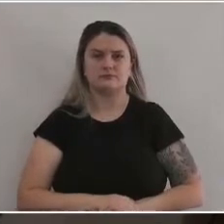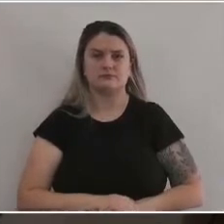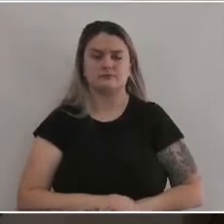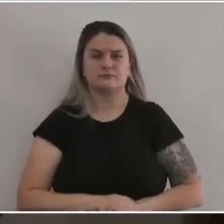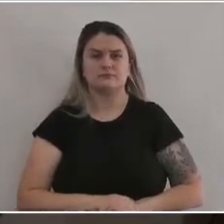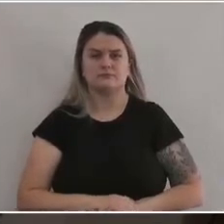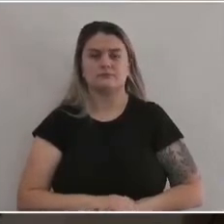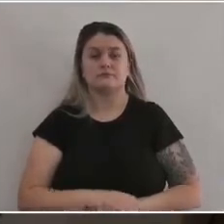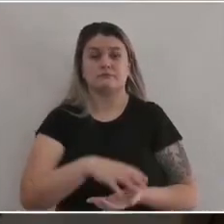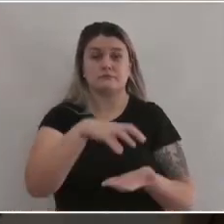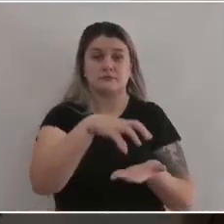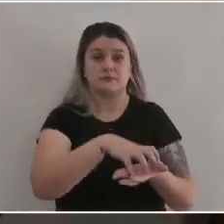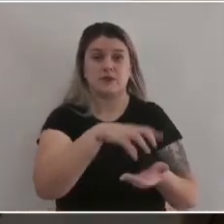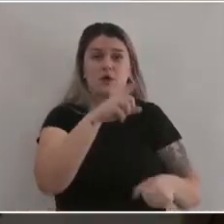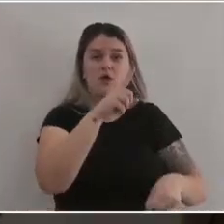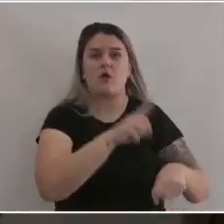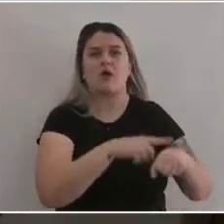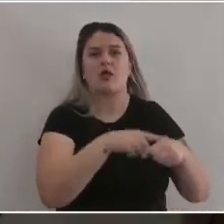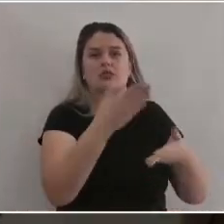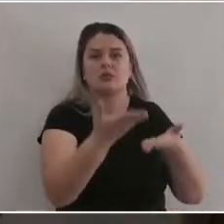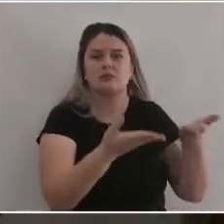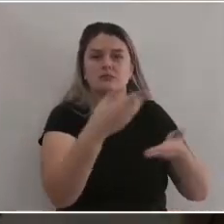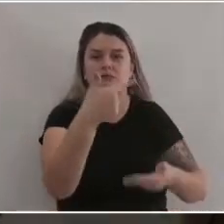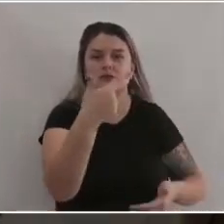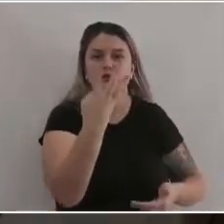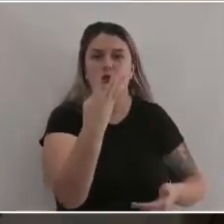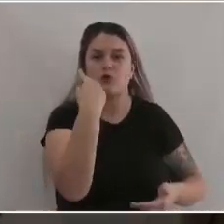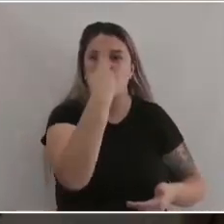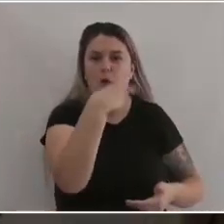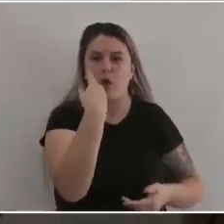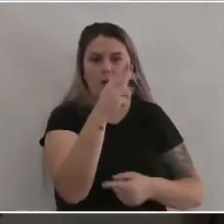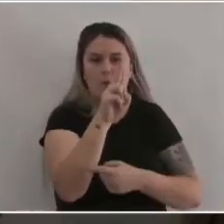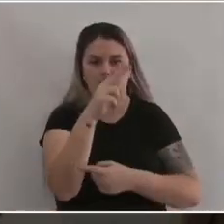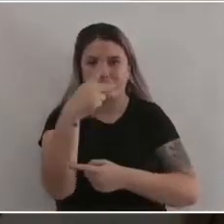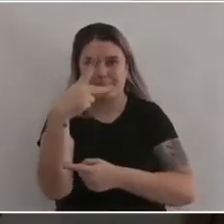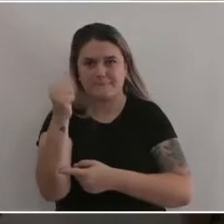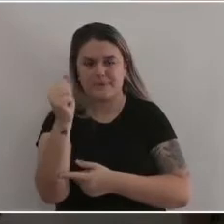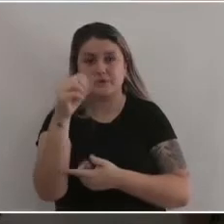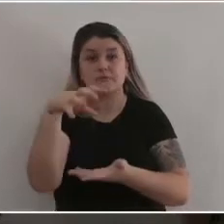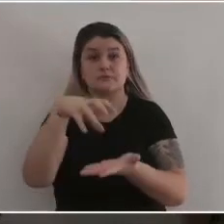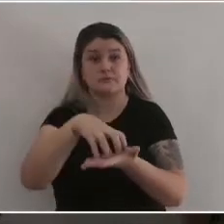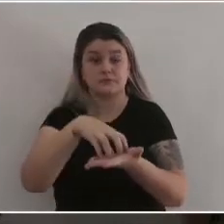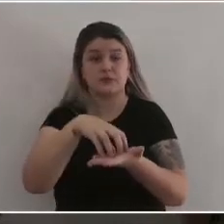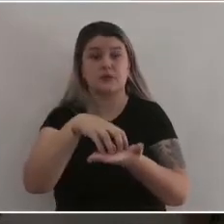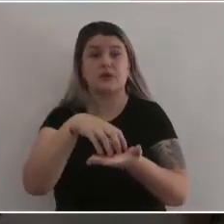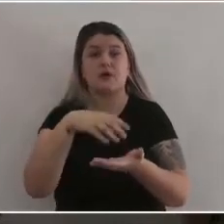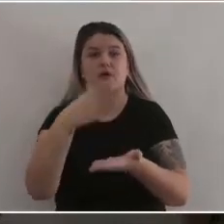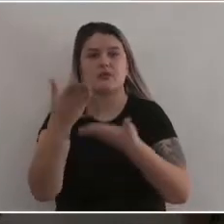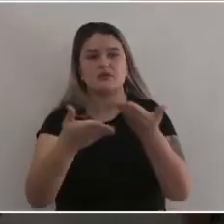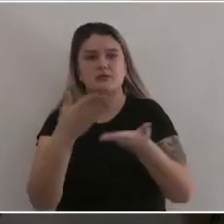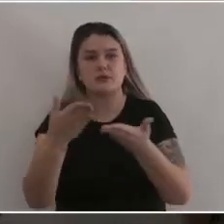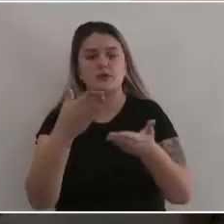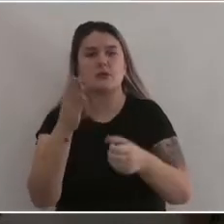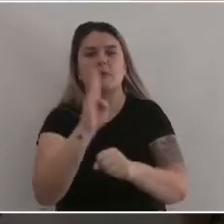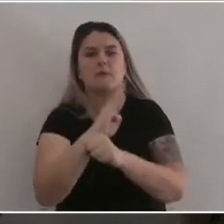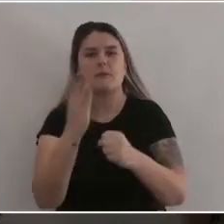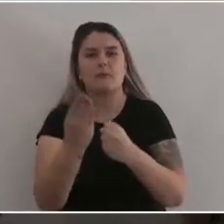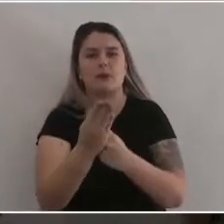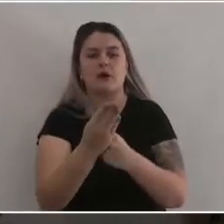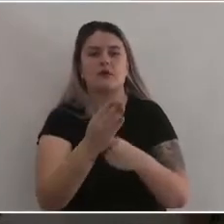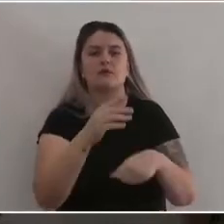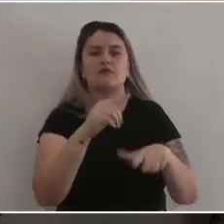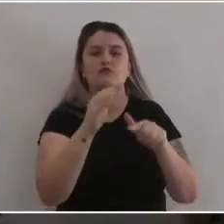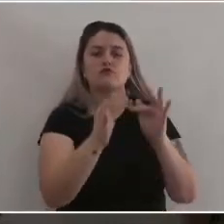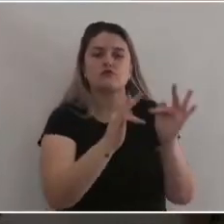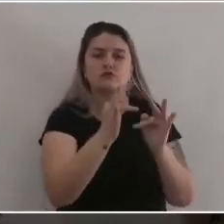Uma unidade de pronto atendimento 24 horas, uma unidade de pronto atendimento no bairro São Cristóvão das 18 às